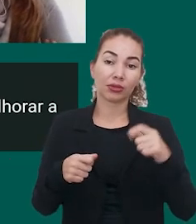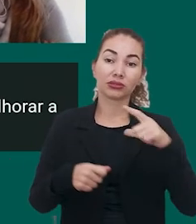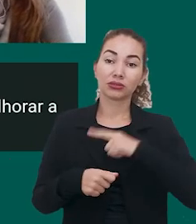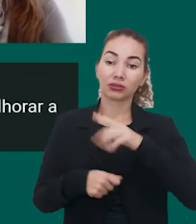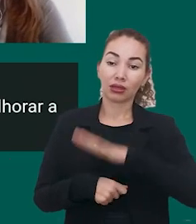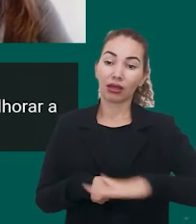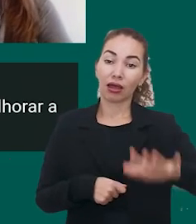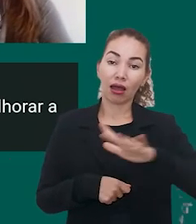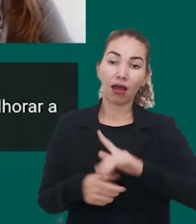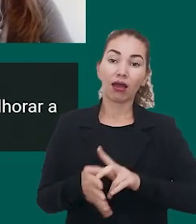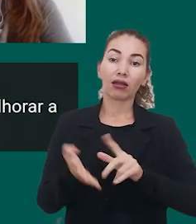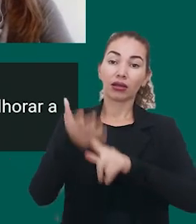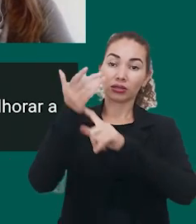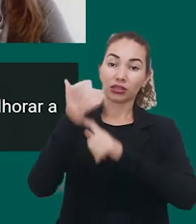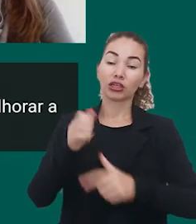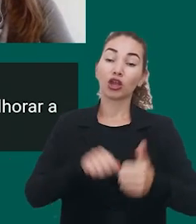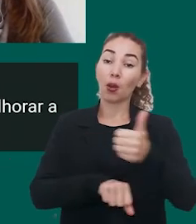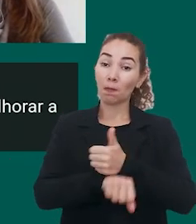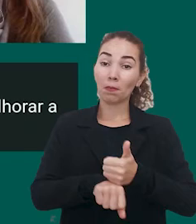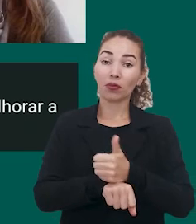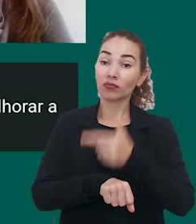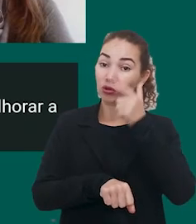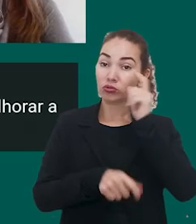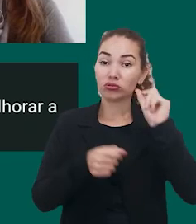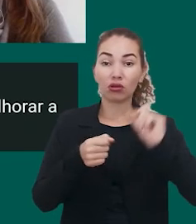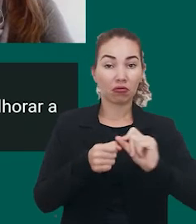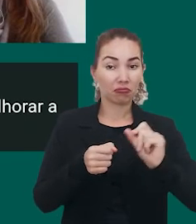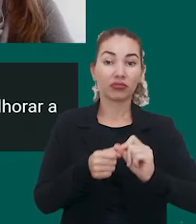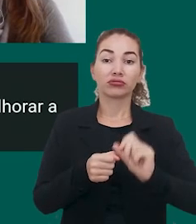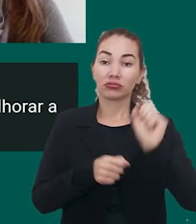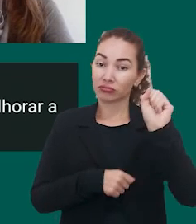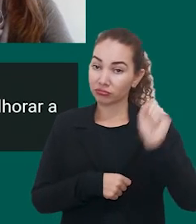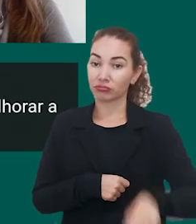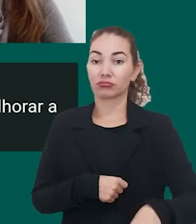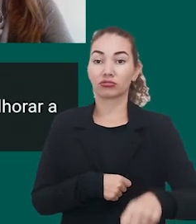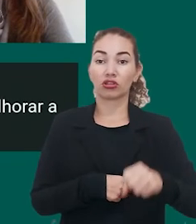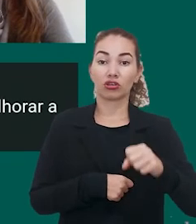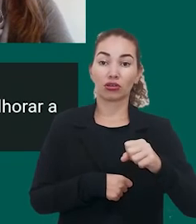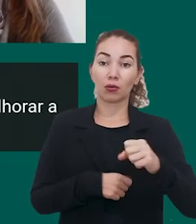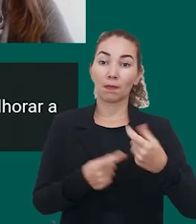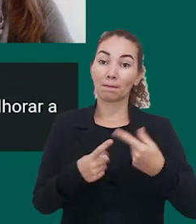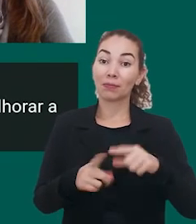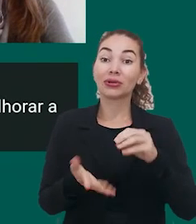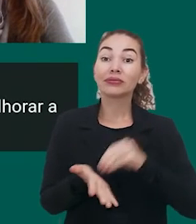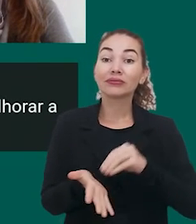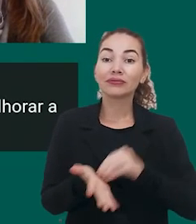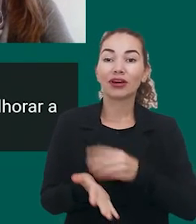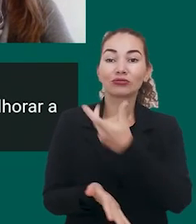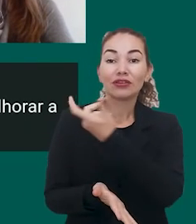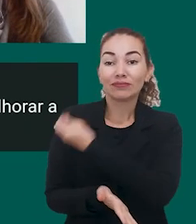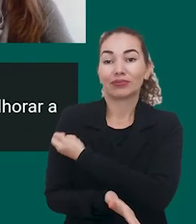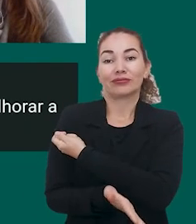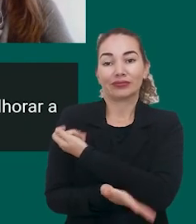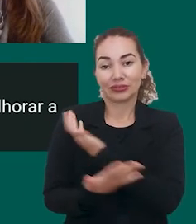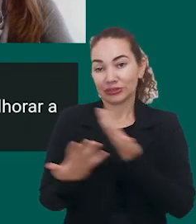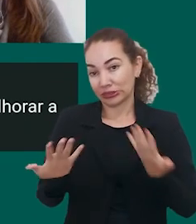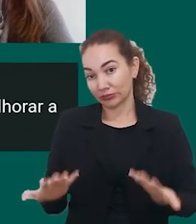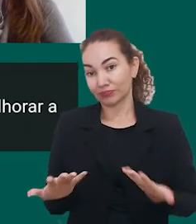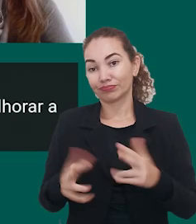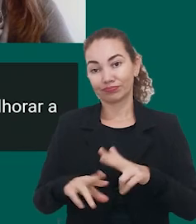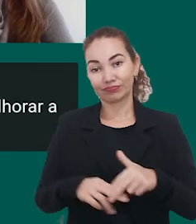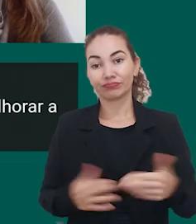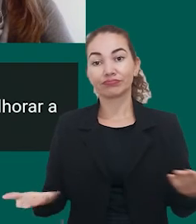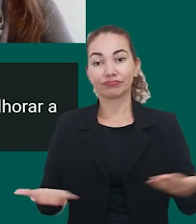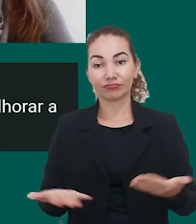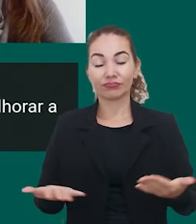tecnológico e um parque de profissionais que é capaz de aplicar uma grande quantidade de vacina, sim, né? Mas falta a vacina em si, e por isso eu acho que agora